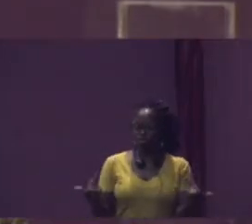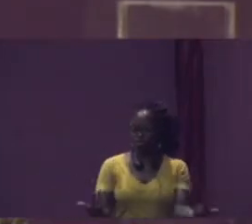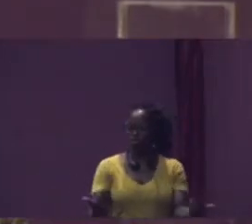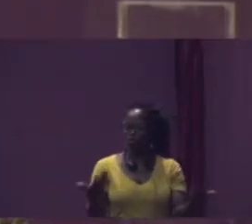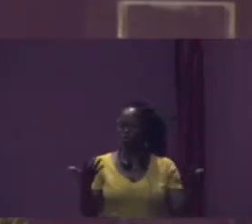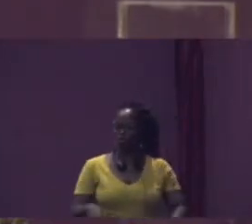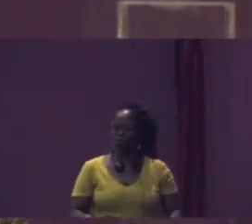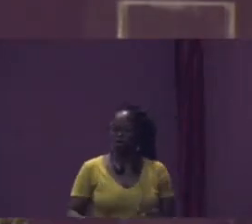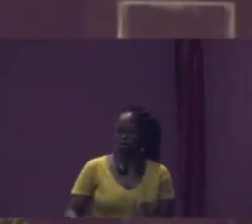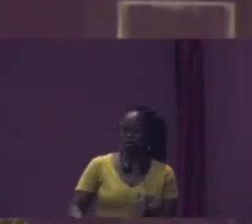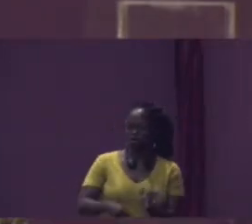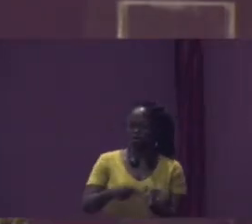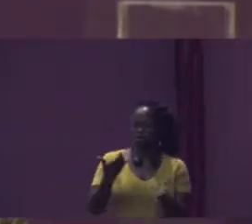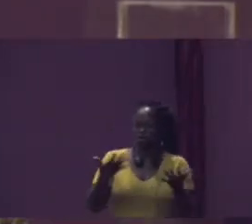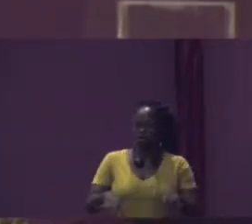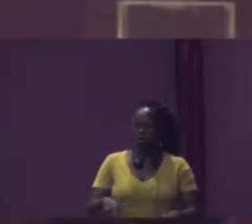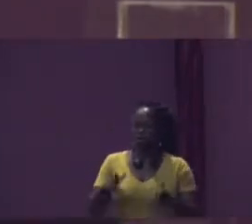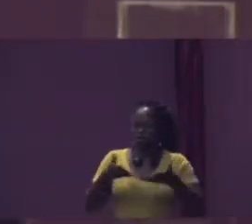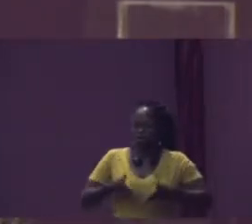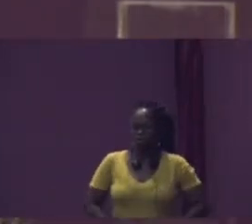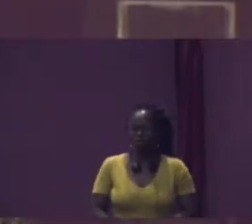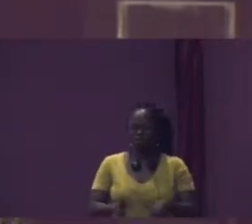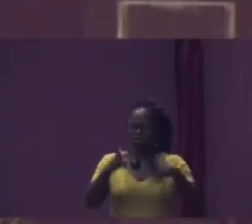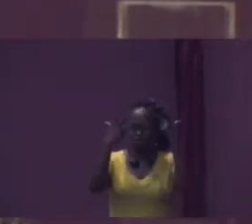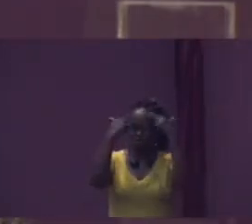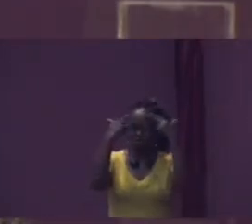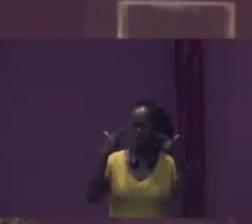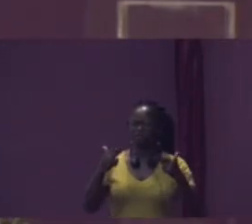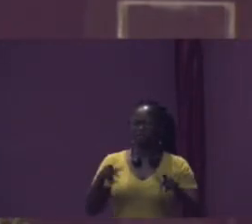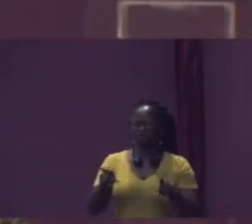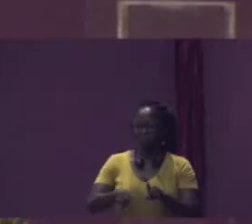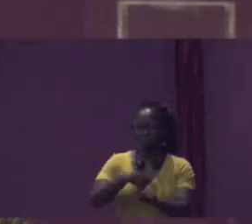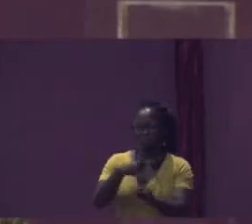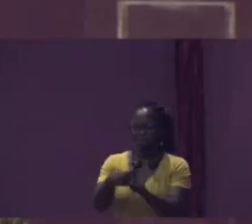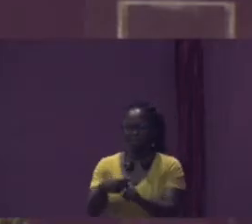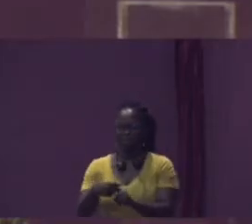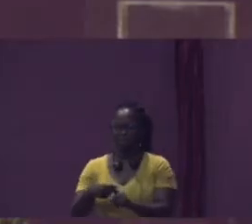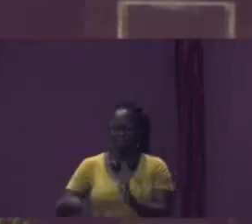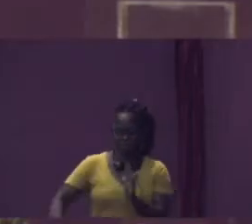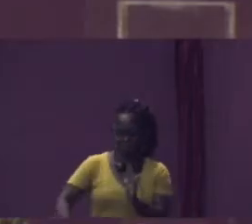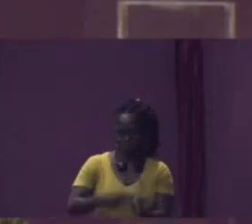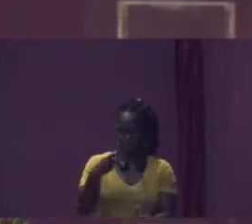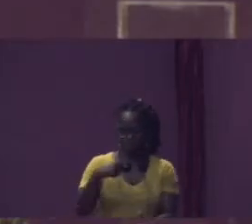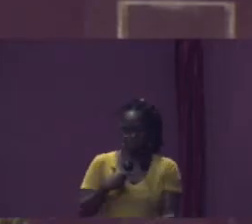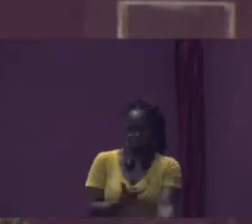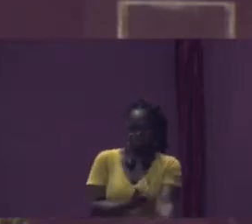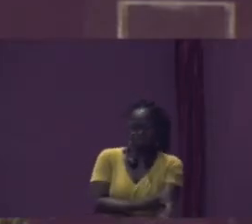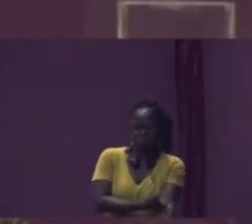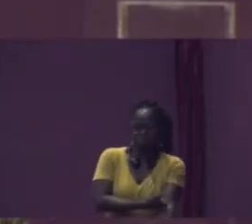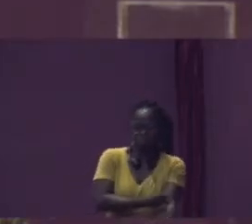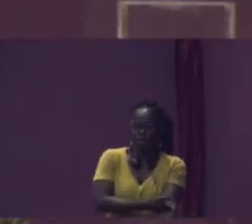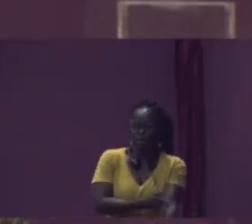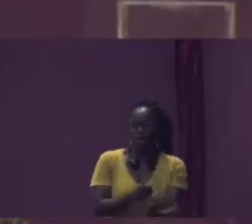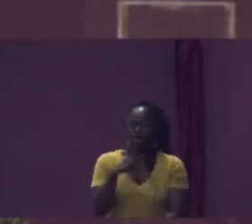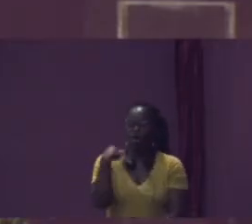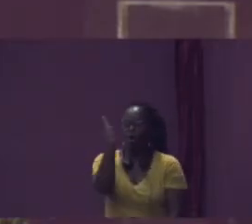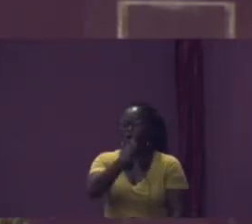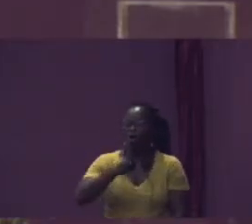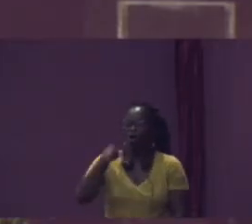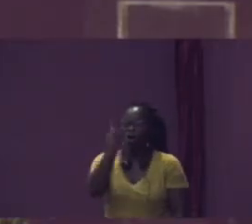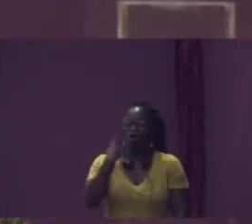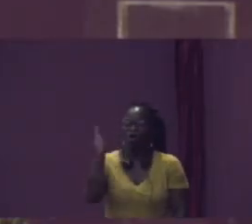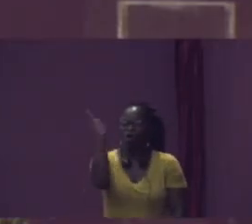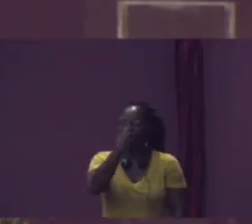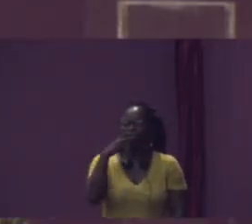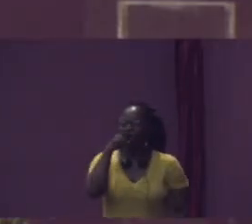Tanto normal como cesárea, toma anestesia, toma tudo. A diferença é que a pessoa fica lá horas em trabalho de parto, fazendo força e